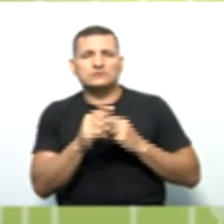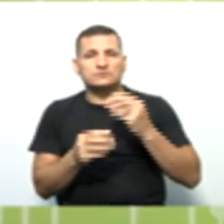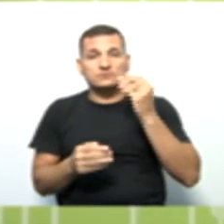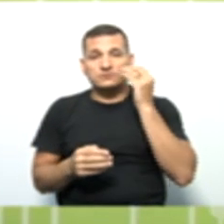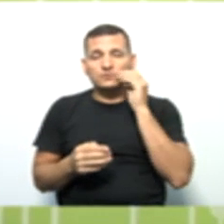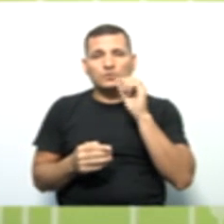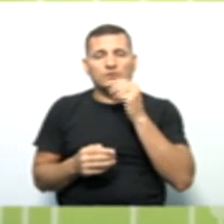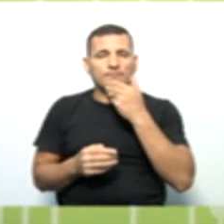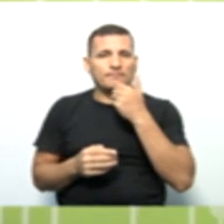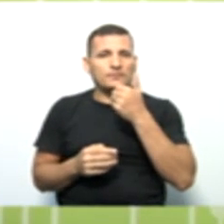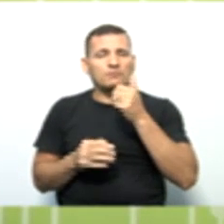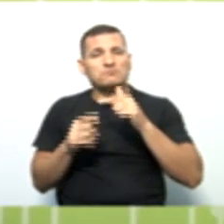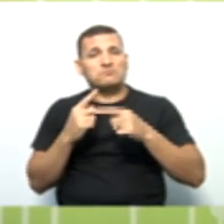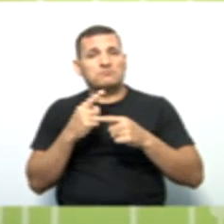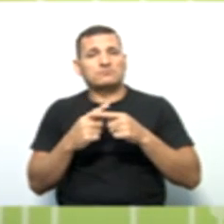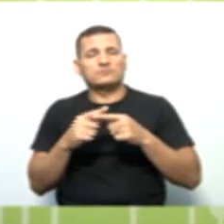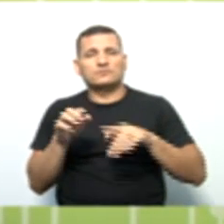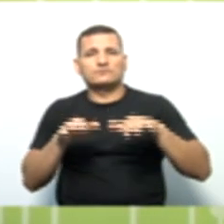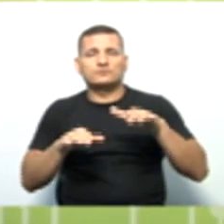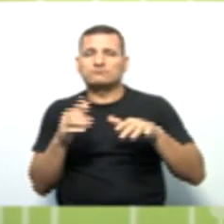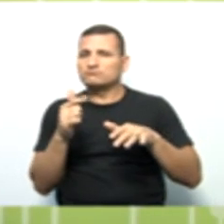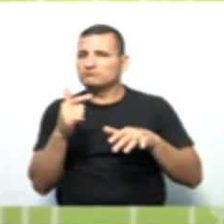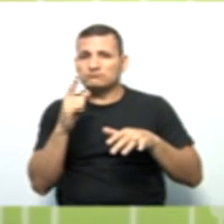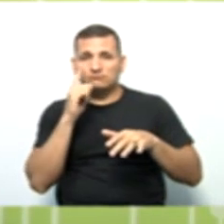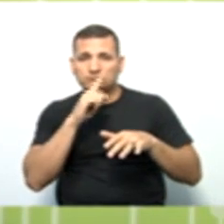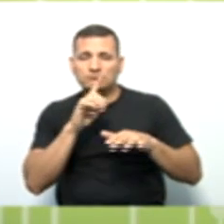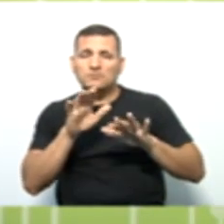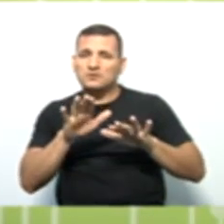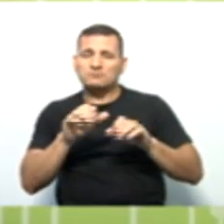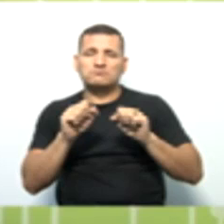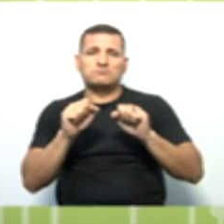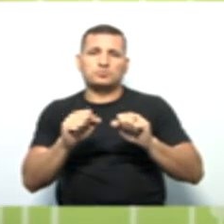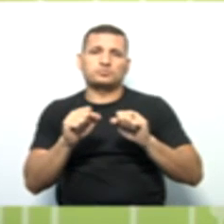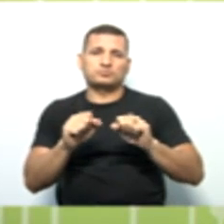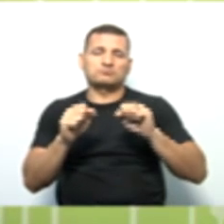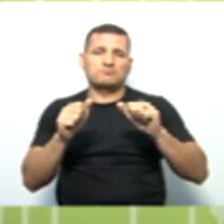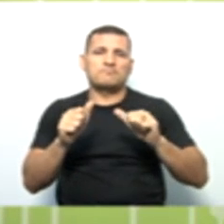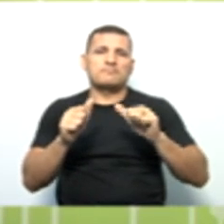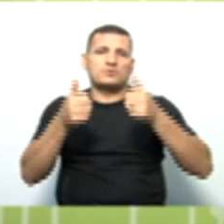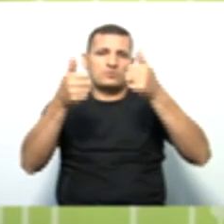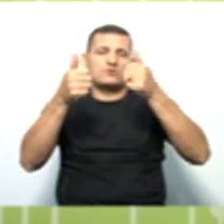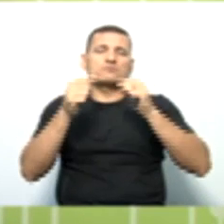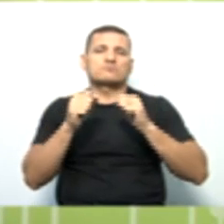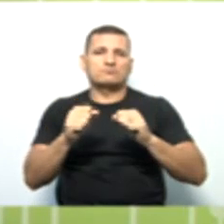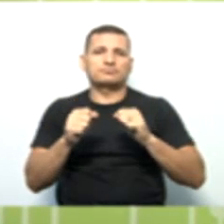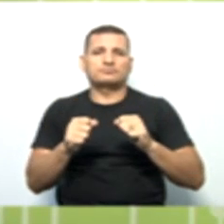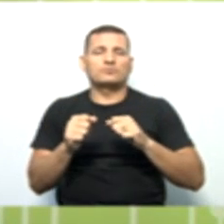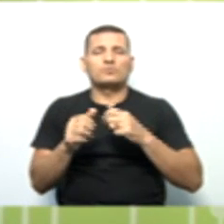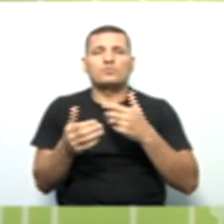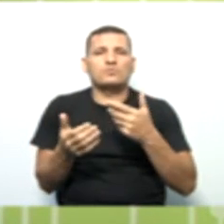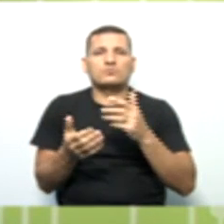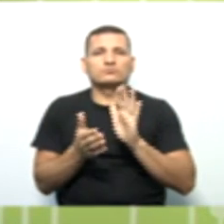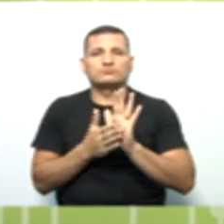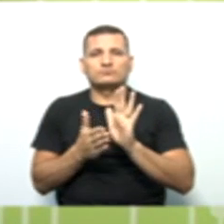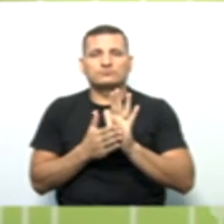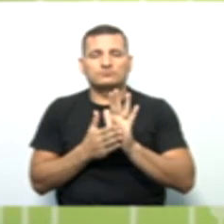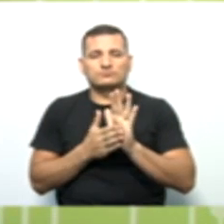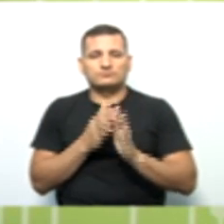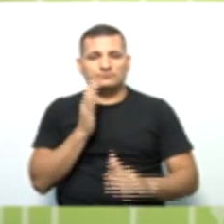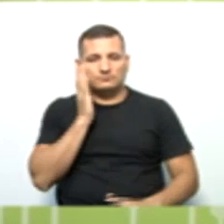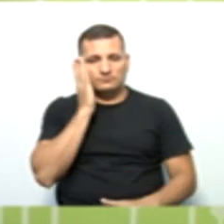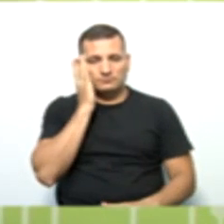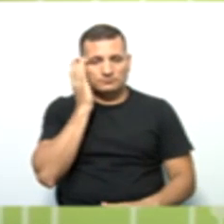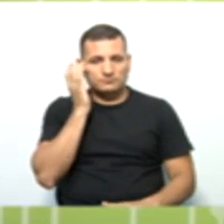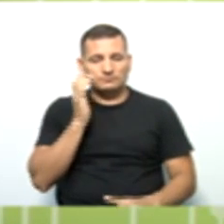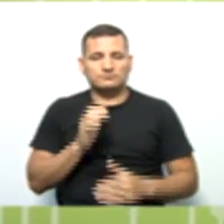porque às vezes não tem falha, mas às vezes você pode melhorar aquilo, né, que você está propondo.